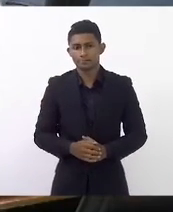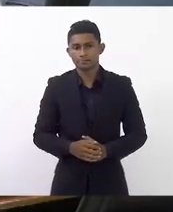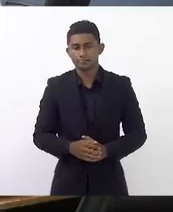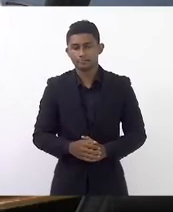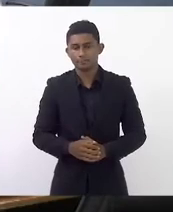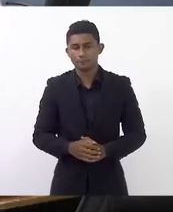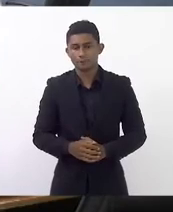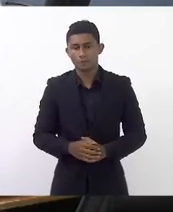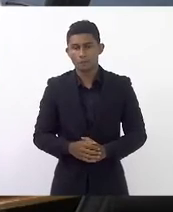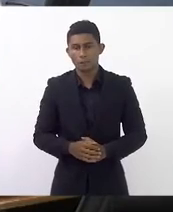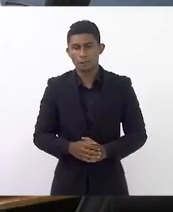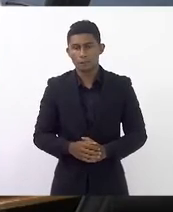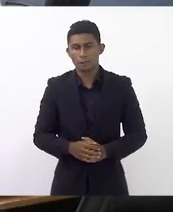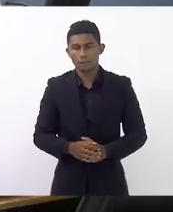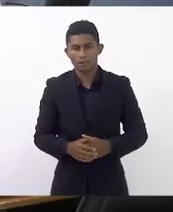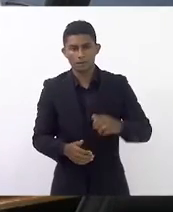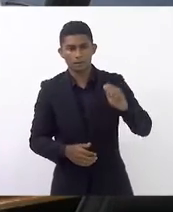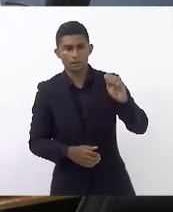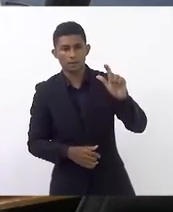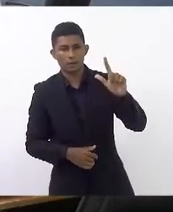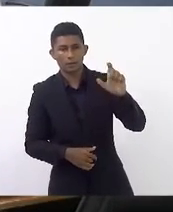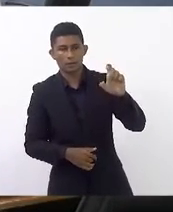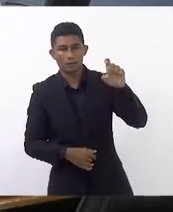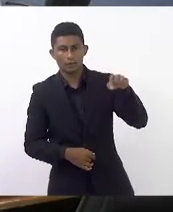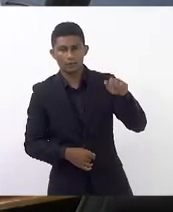Deputado Alexandre Kinoplock.